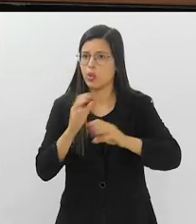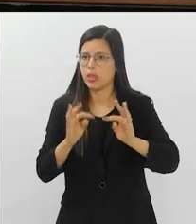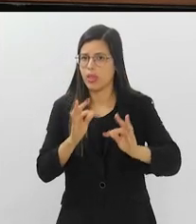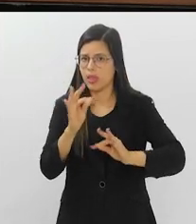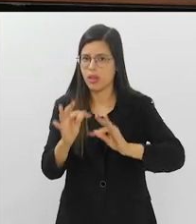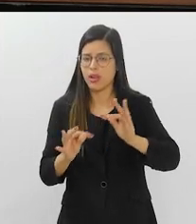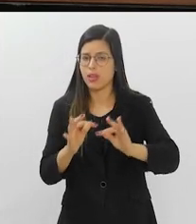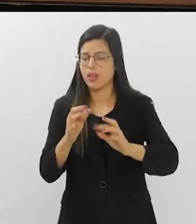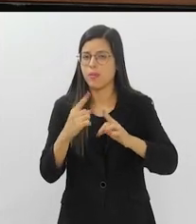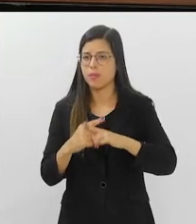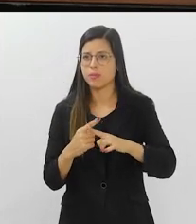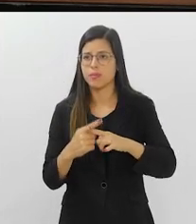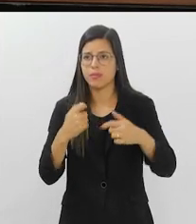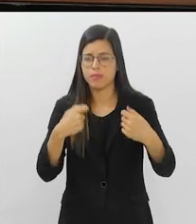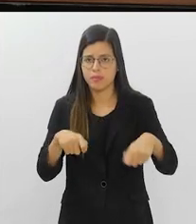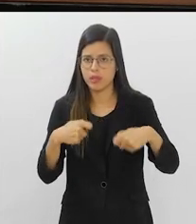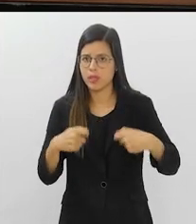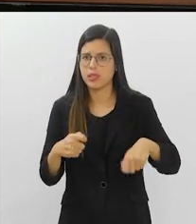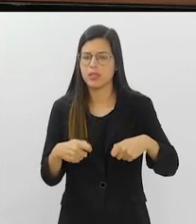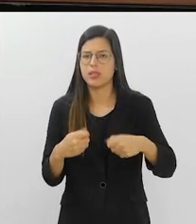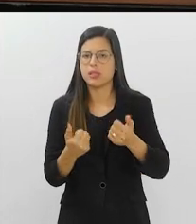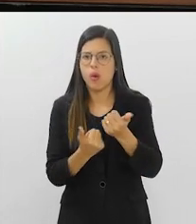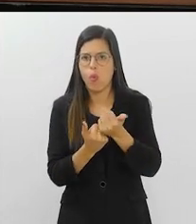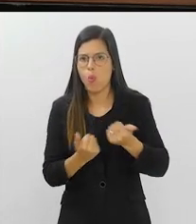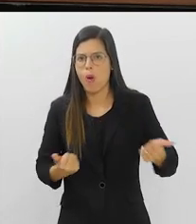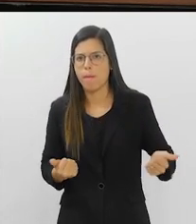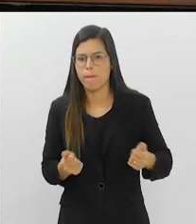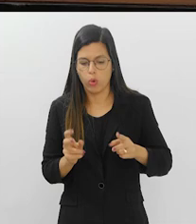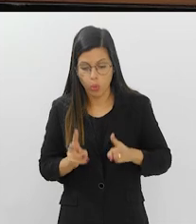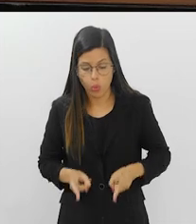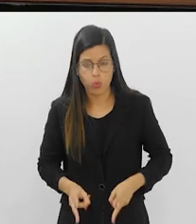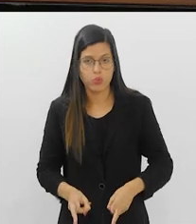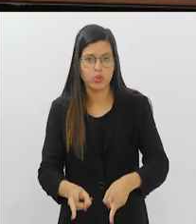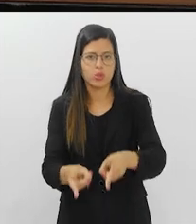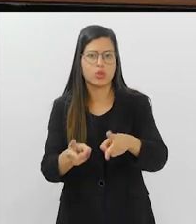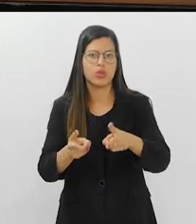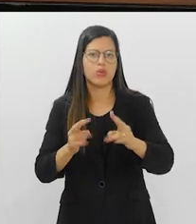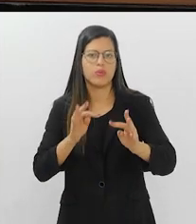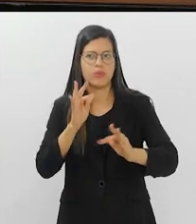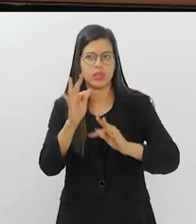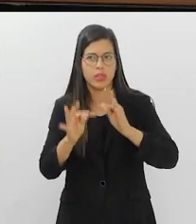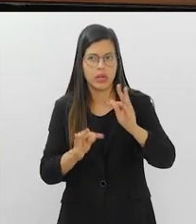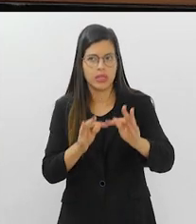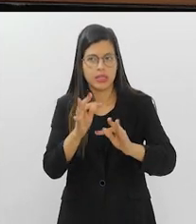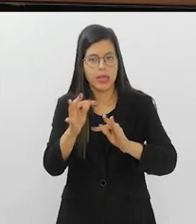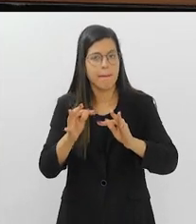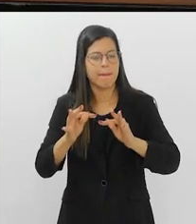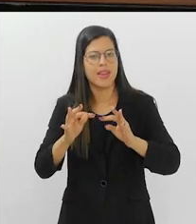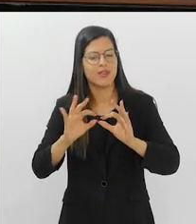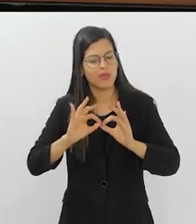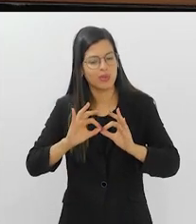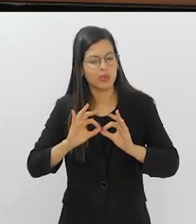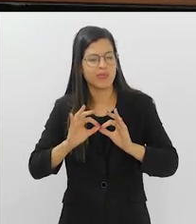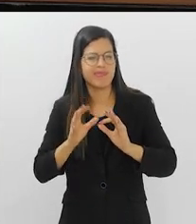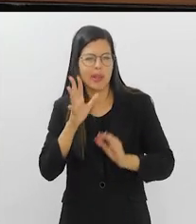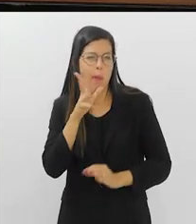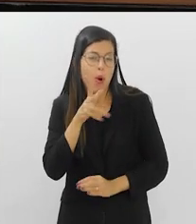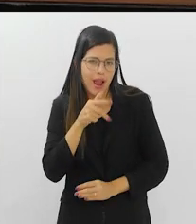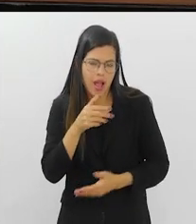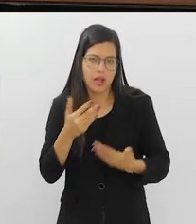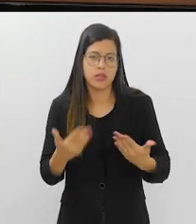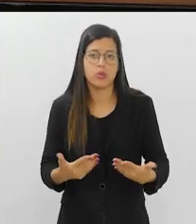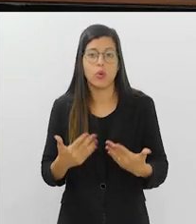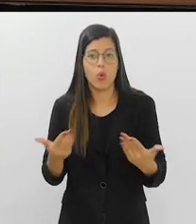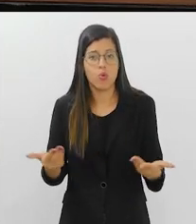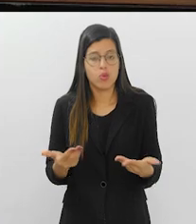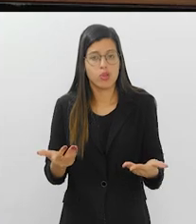eventualmente, difíceis de se tratar, justamente porque requerem uma assistência mais contínua, um tratamento um pouco mais prolongado,